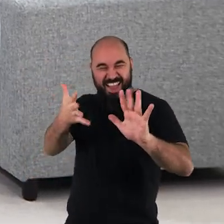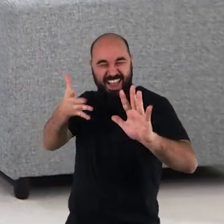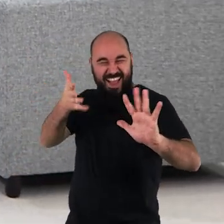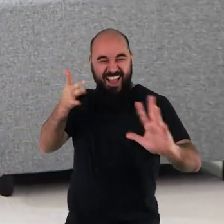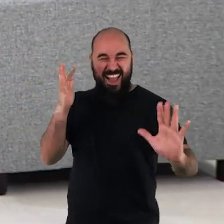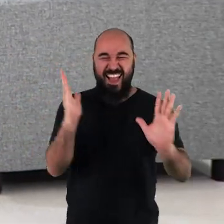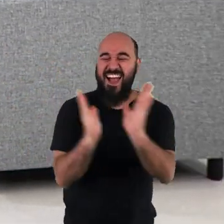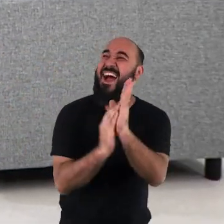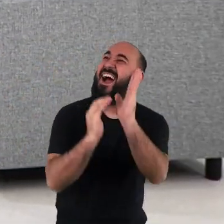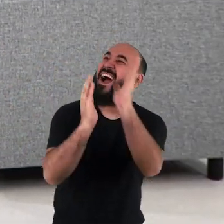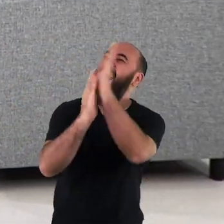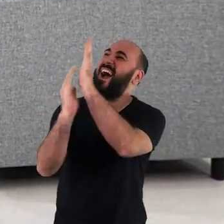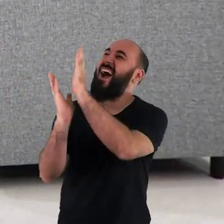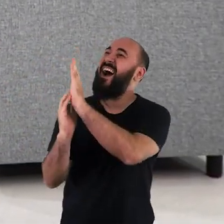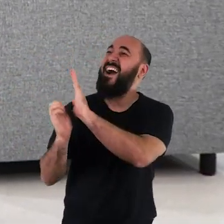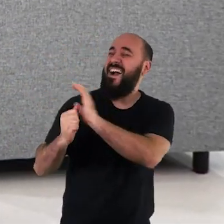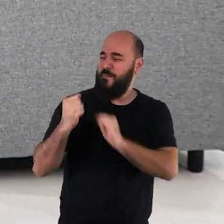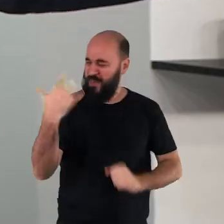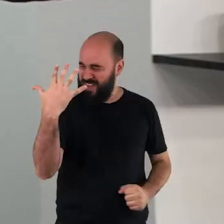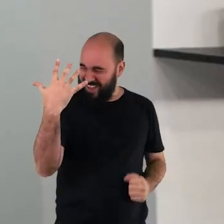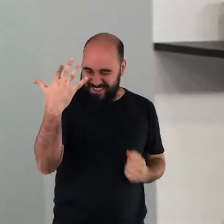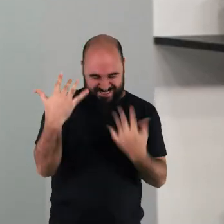louvor. Voz em teu